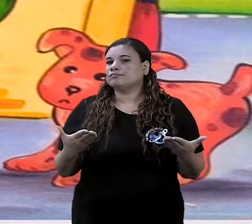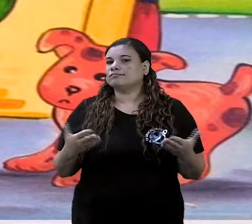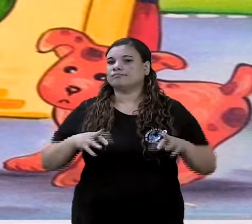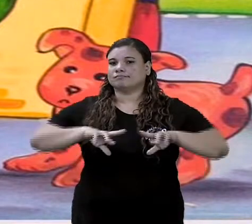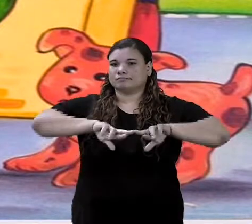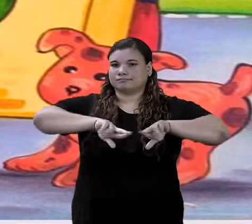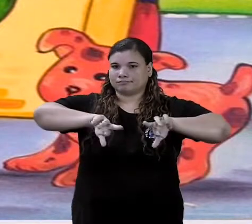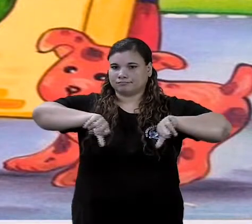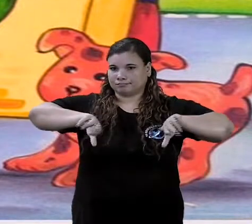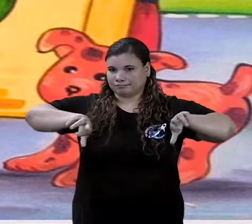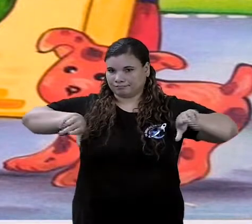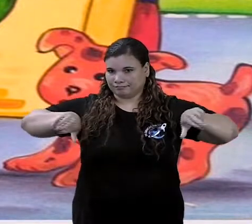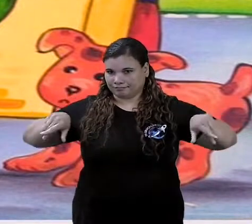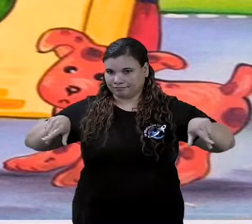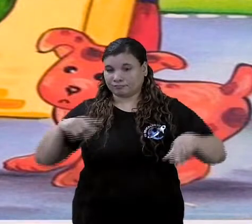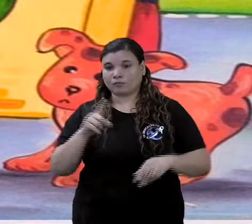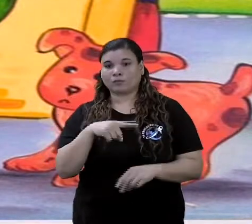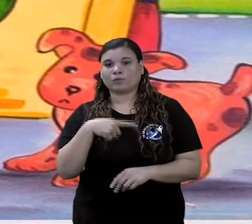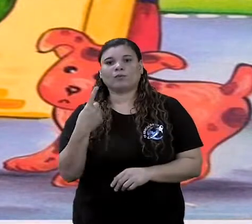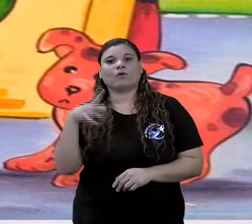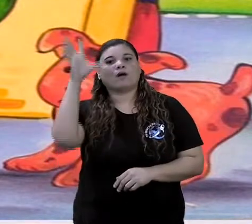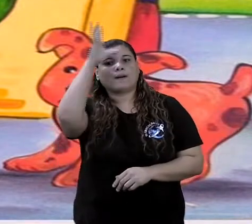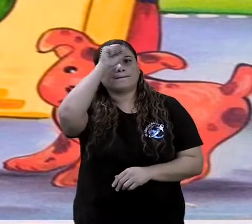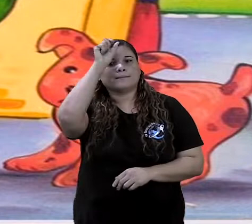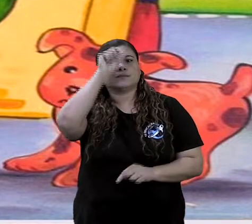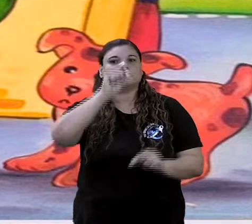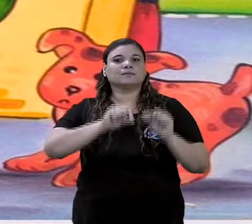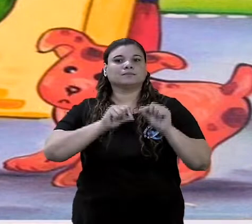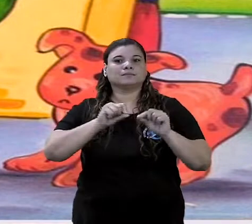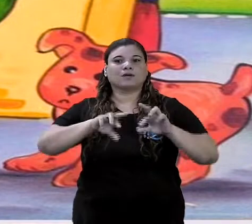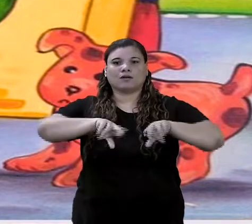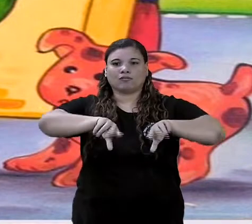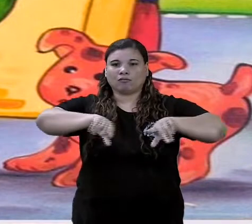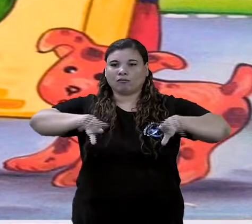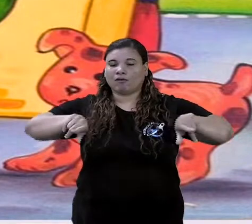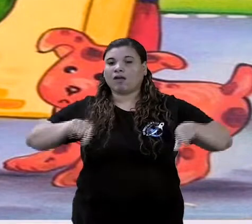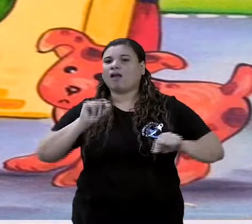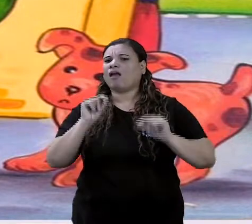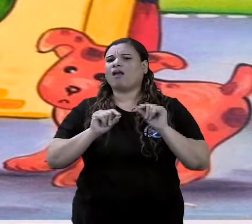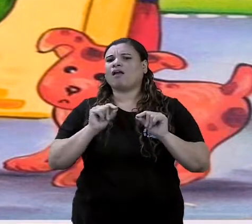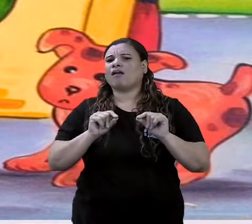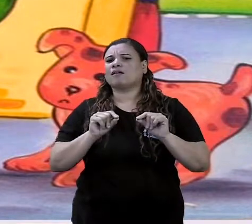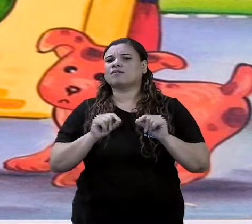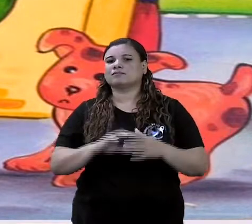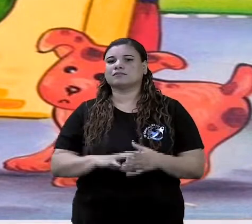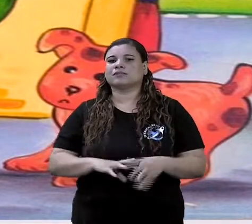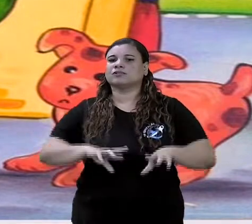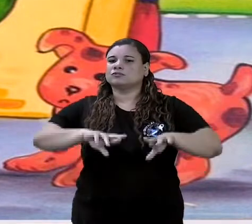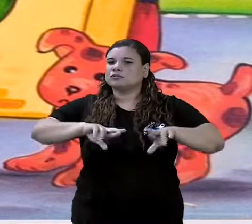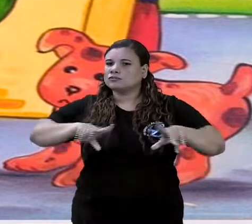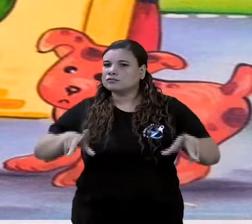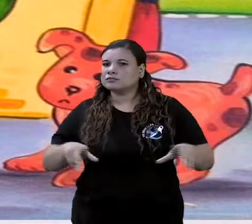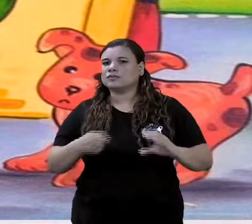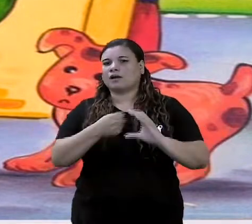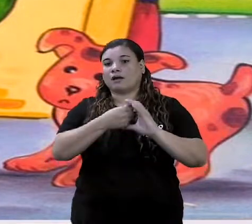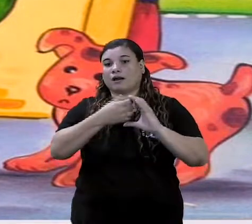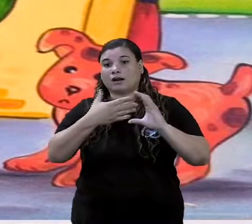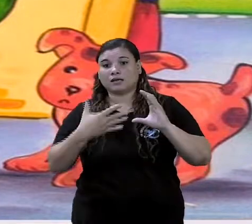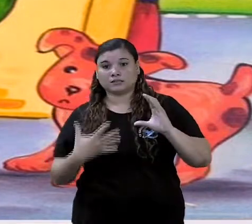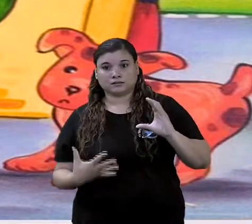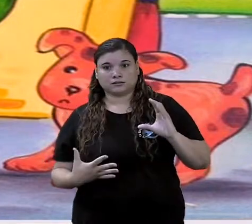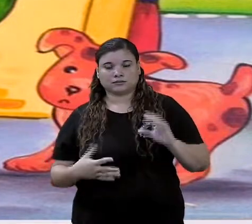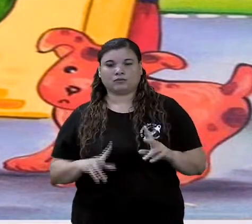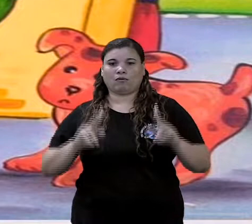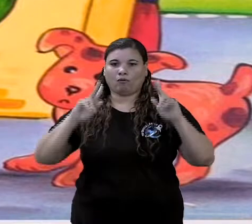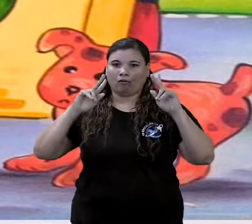Nós aprendemos que diversidade são todas as diferenças, seja característica física,